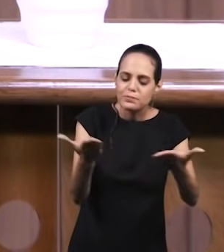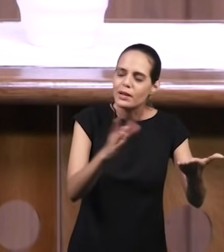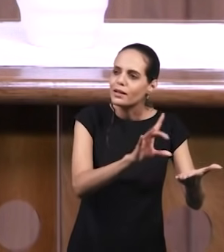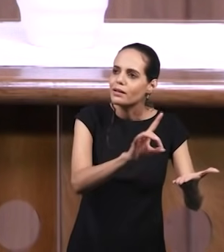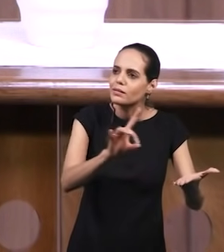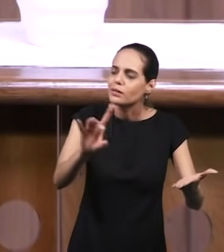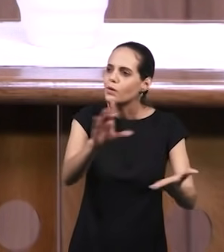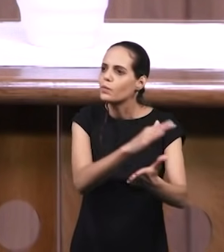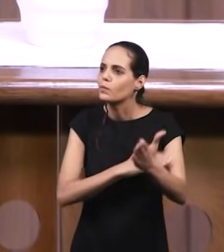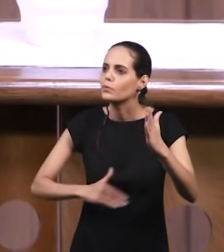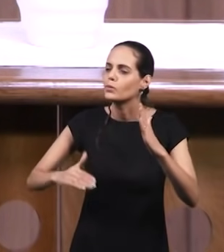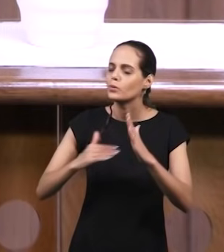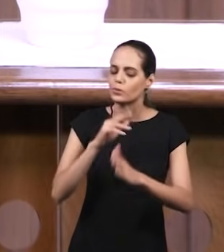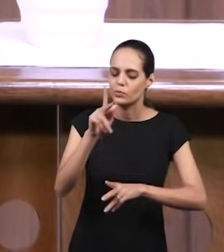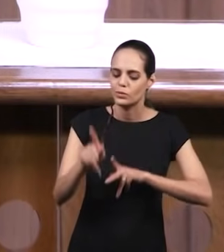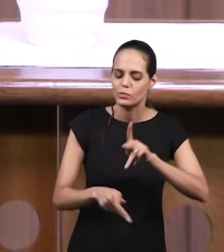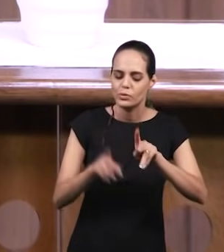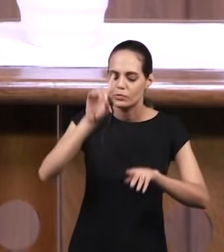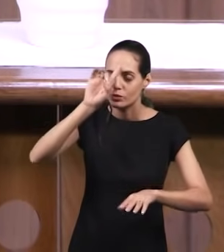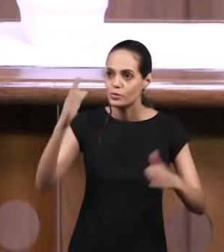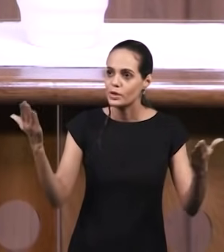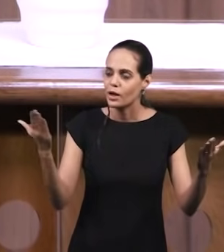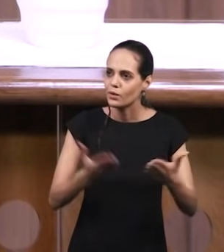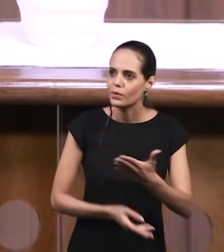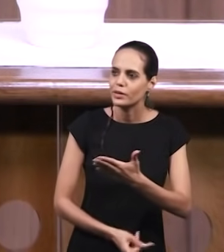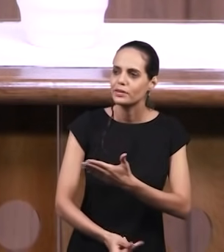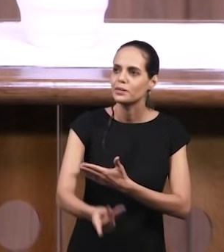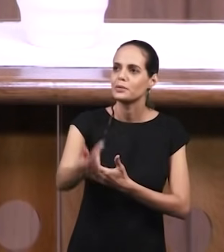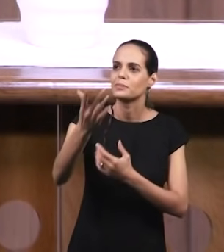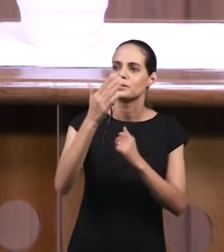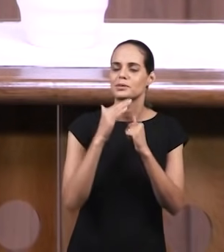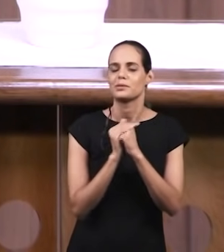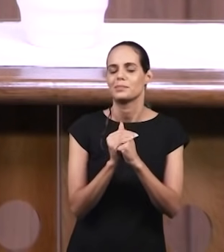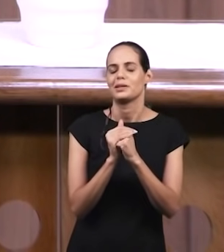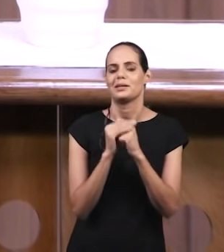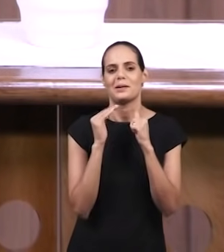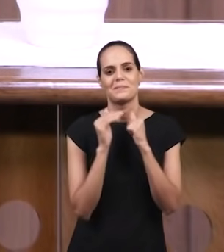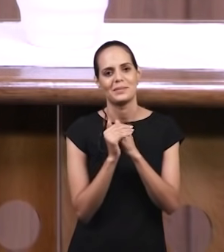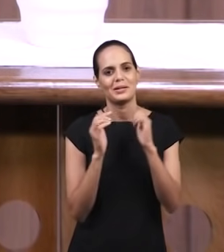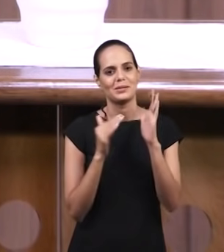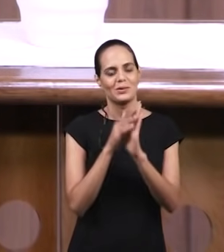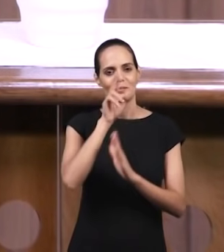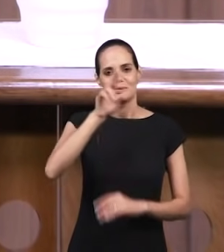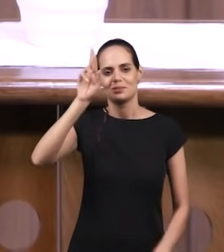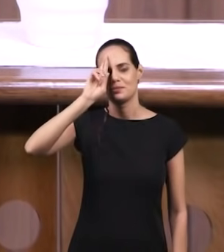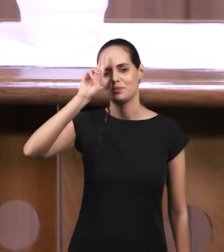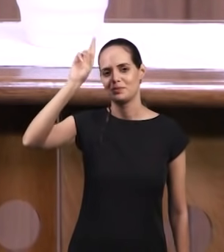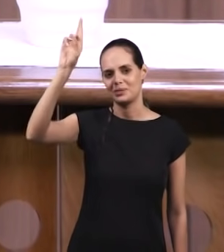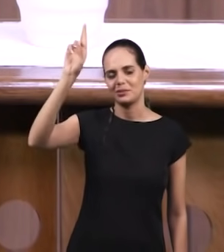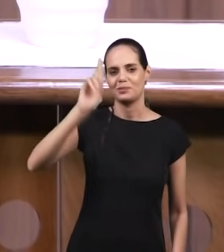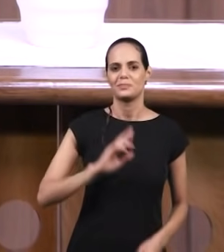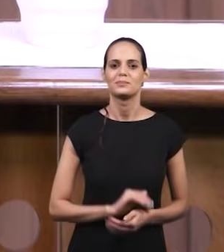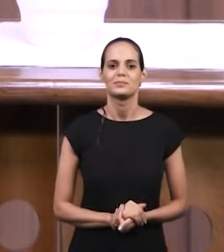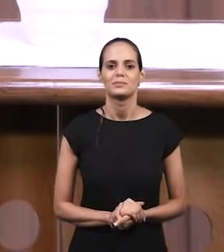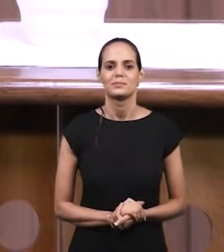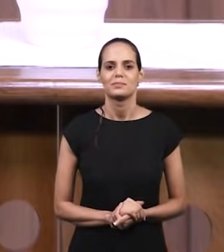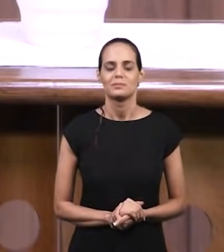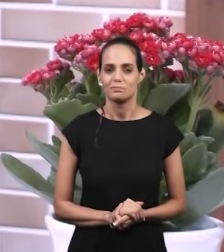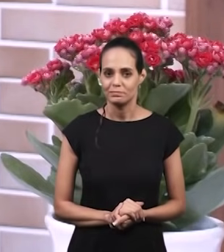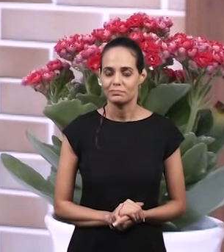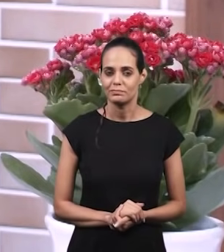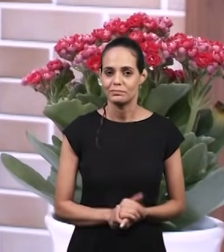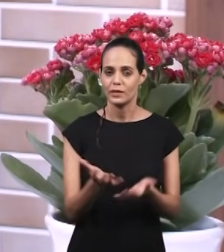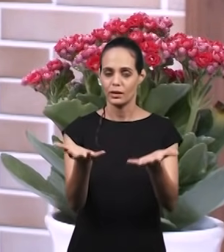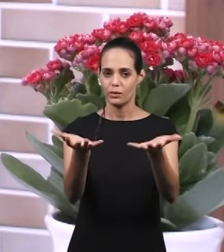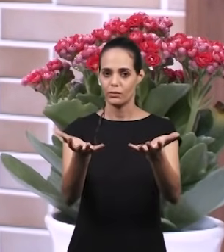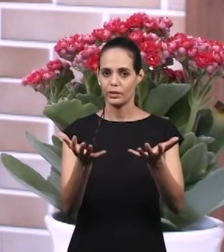repousem sobre vós e sobre todo o povo de Deus, desde agora e para sempre. Amém. Louvado seja o nome do Senhor.